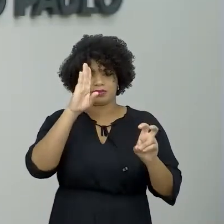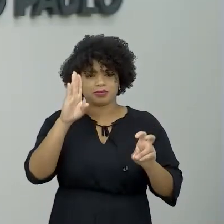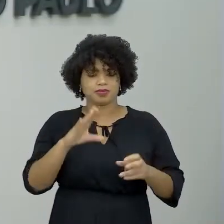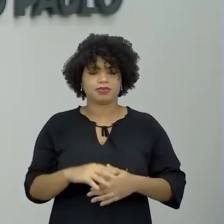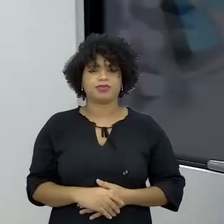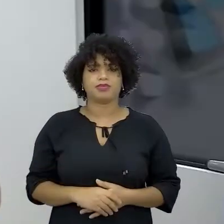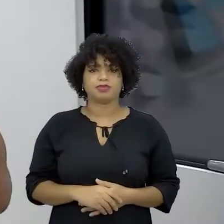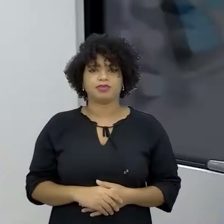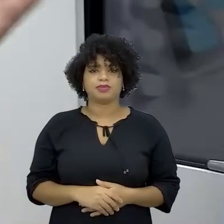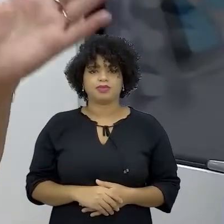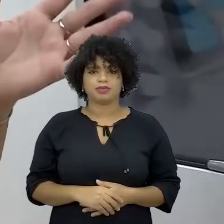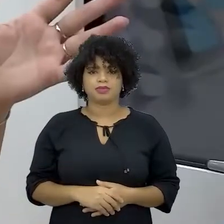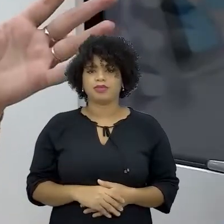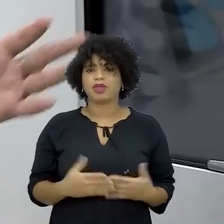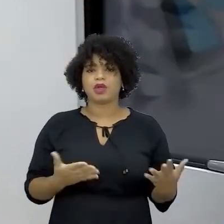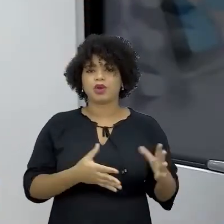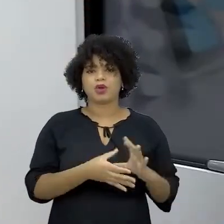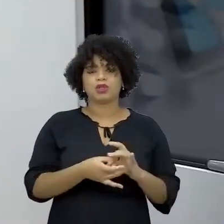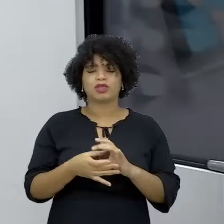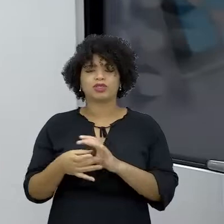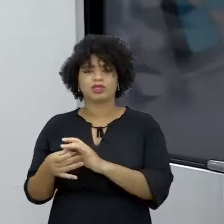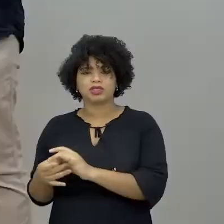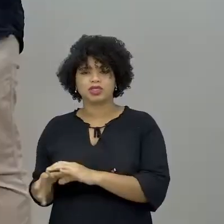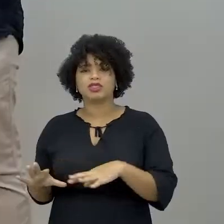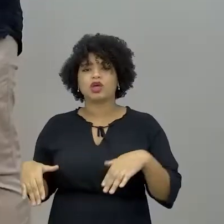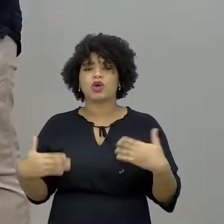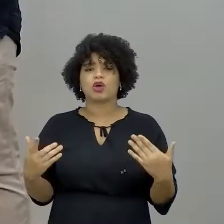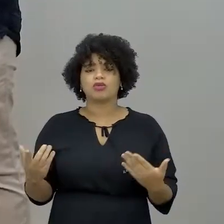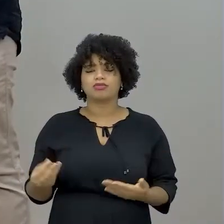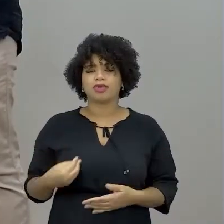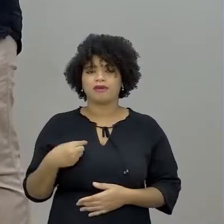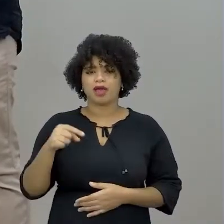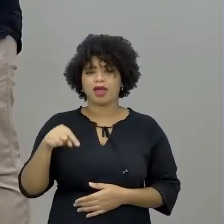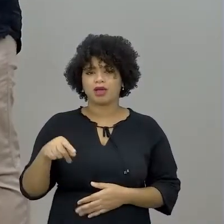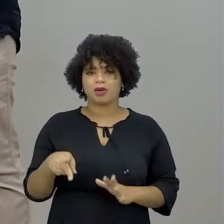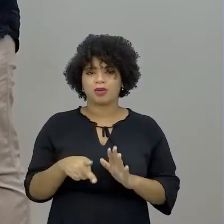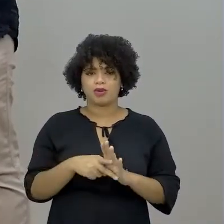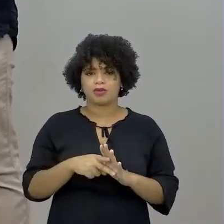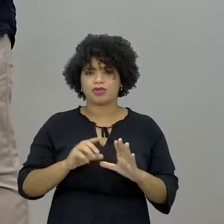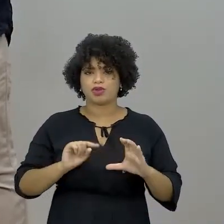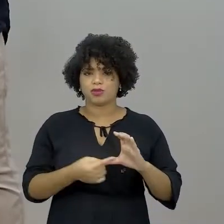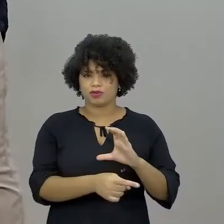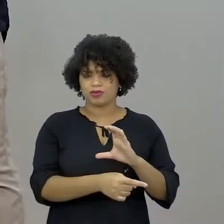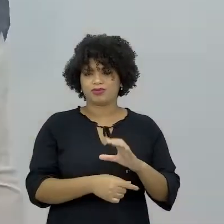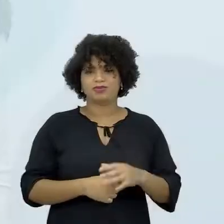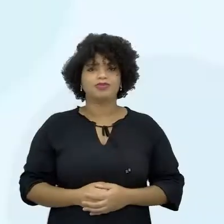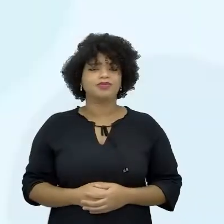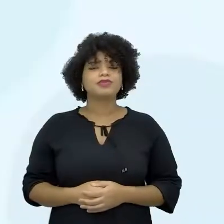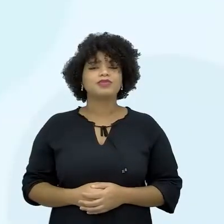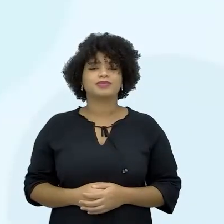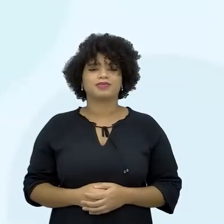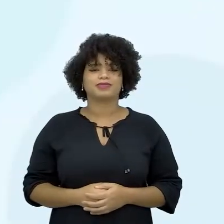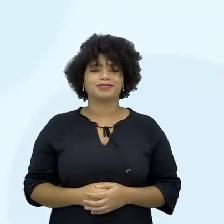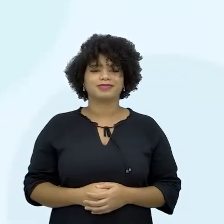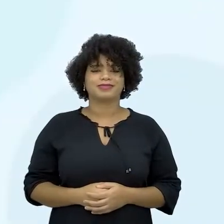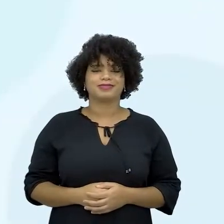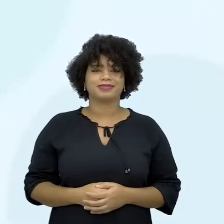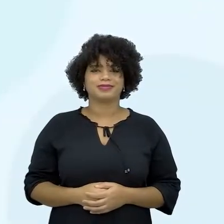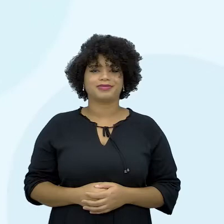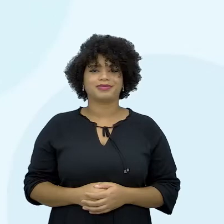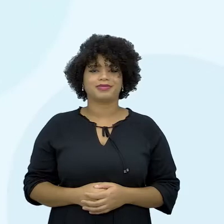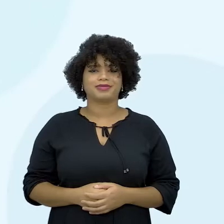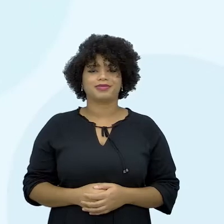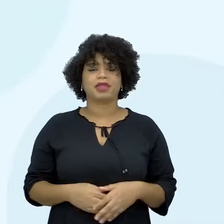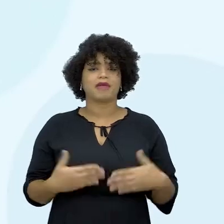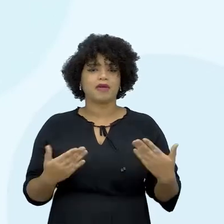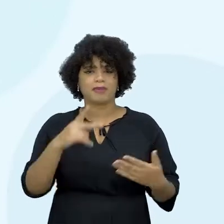aí, professor, qual que é o contexto, né? Que contexto nós estamos dentro deste aprofundamento? Dá uma olhadinha na tela. Olha lá, pessoal. O trabalho